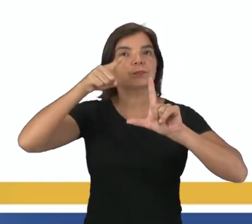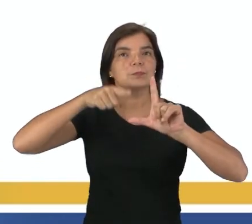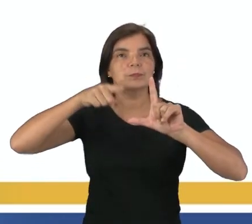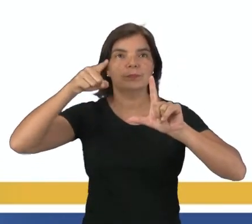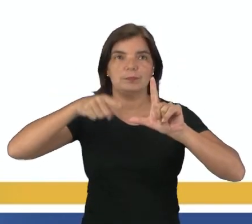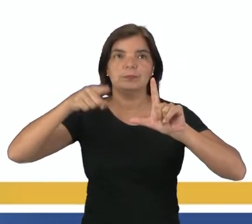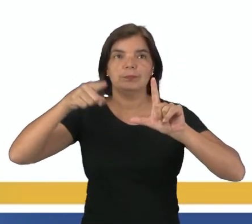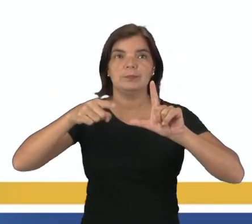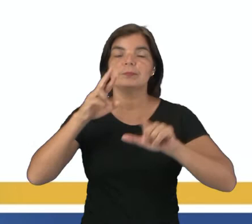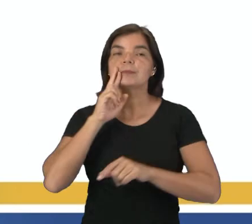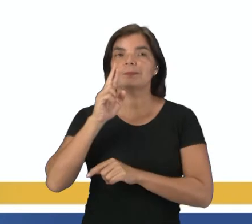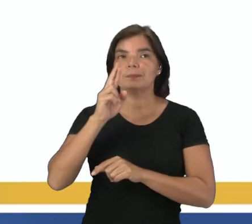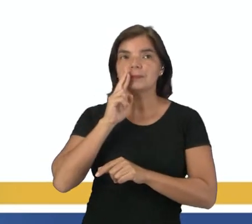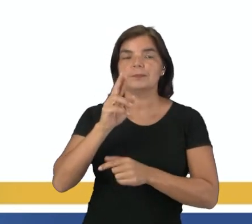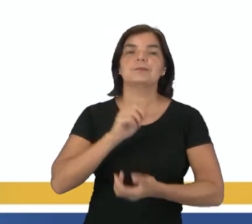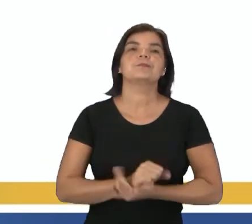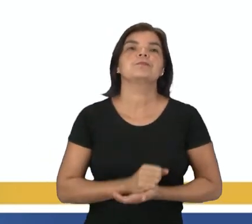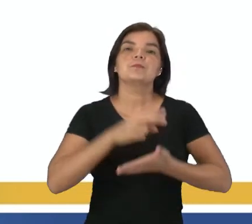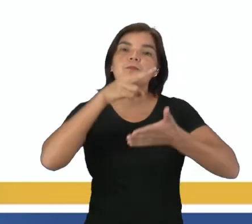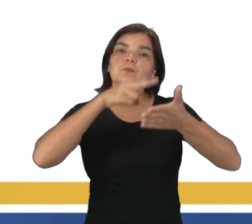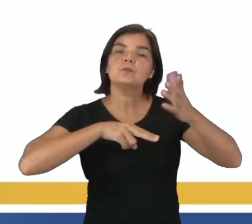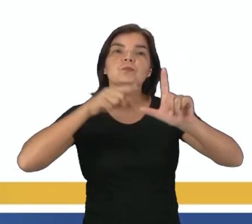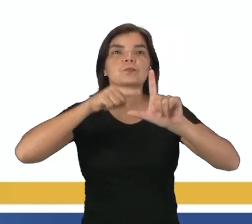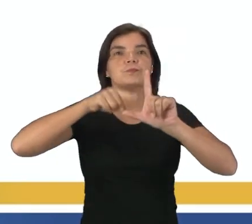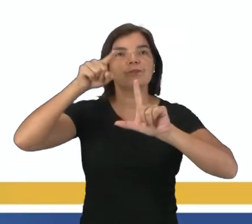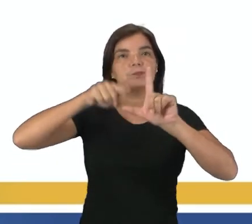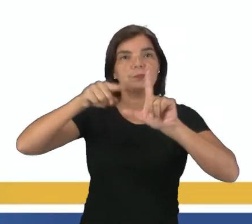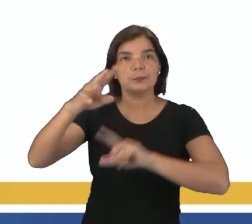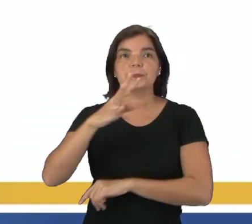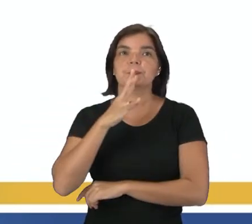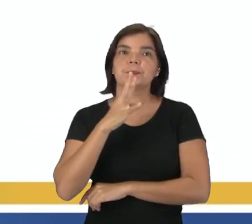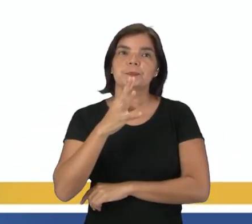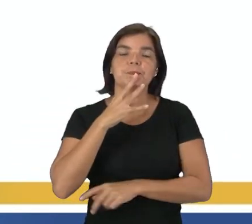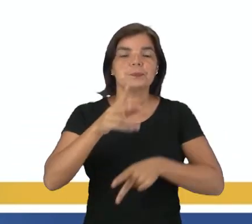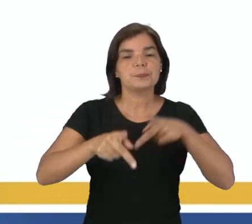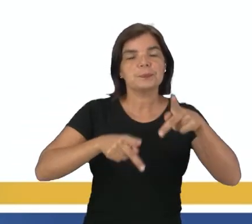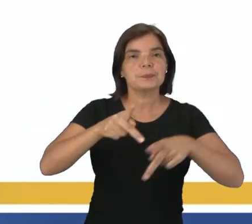Observe o gráfico ao lado para responder a questão. A leitura do gráfico e os